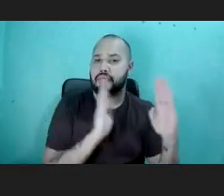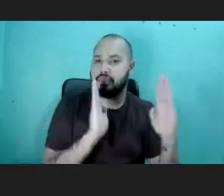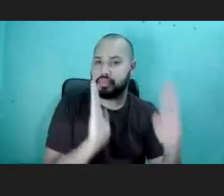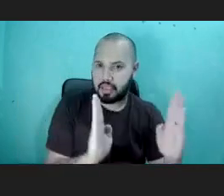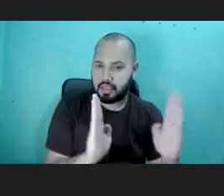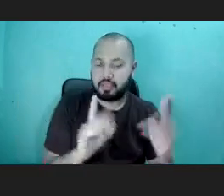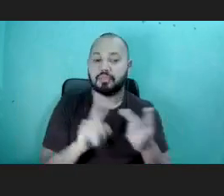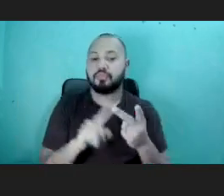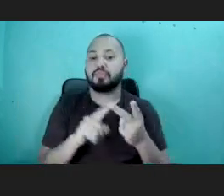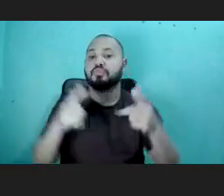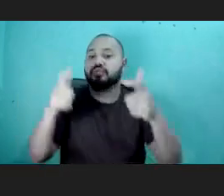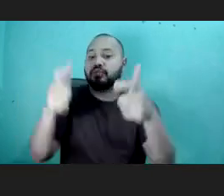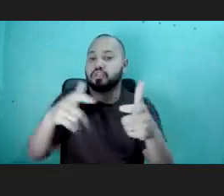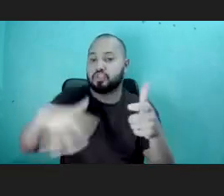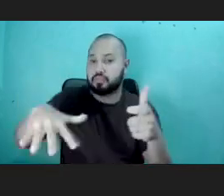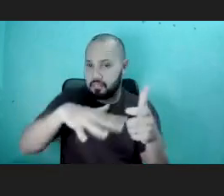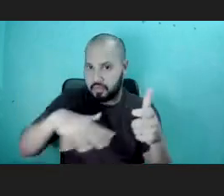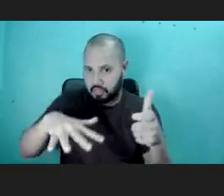espaço.